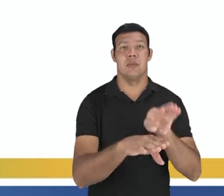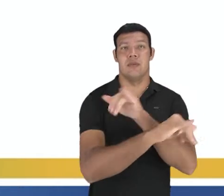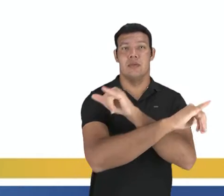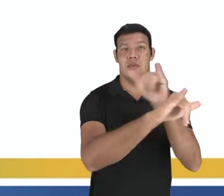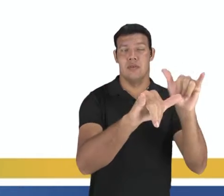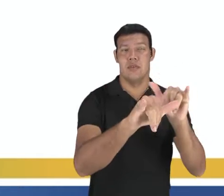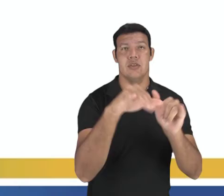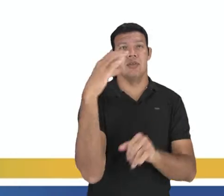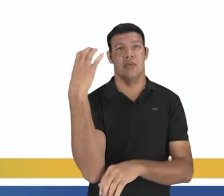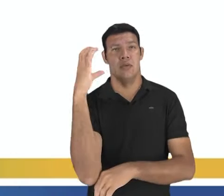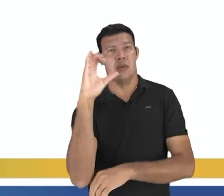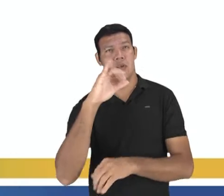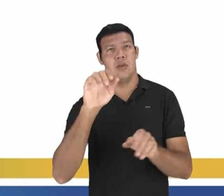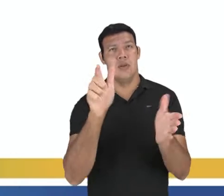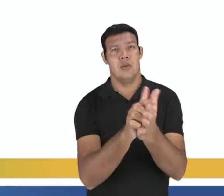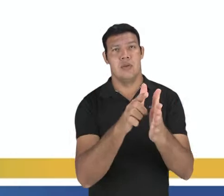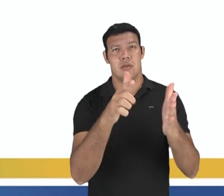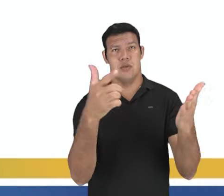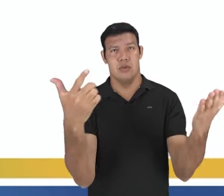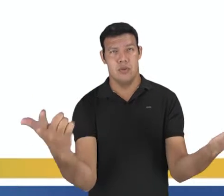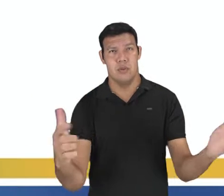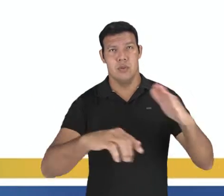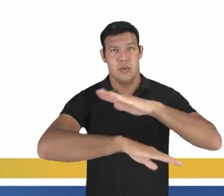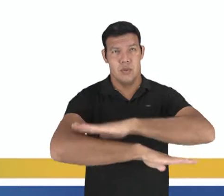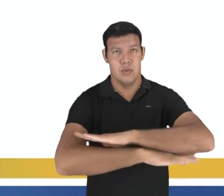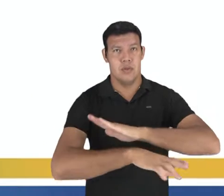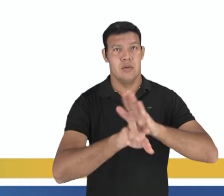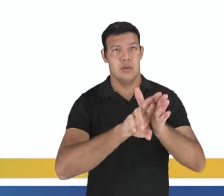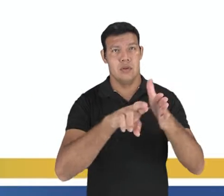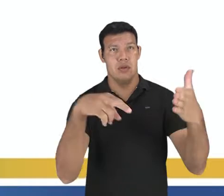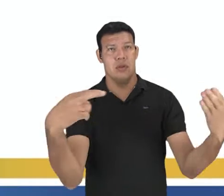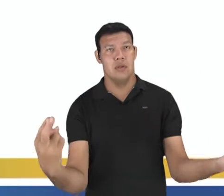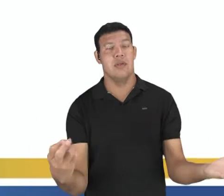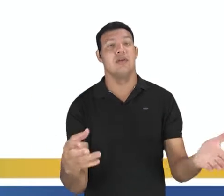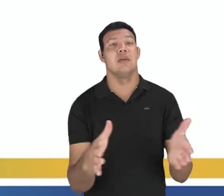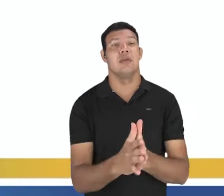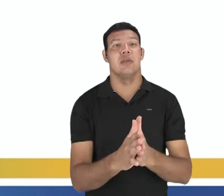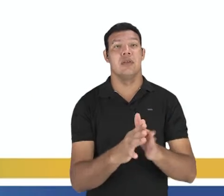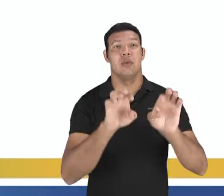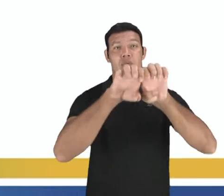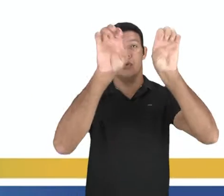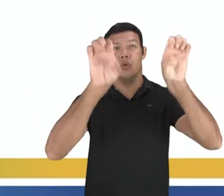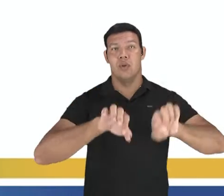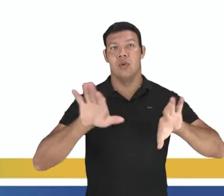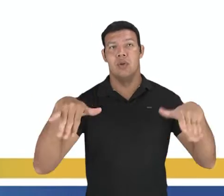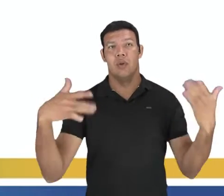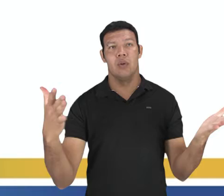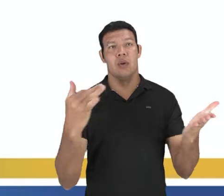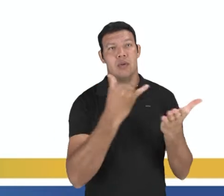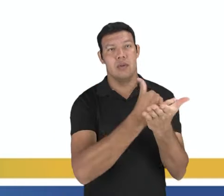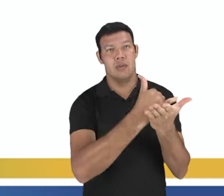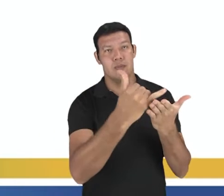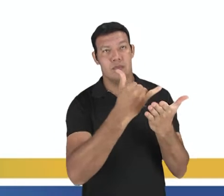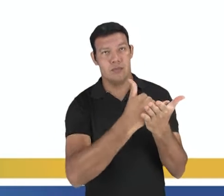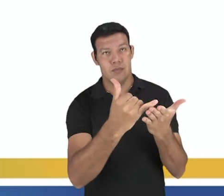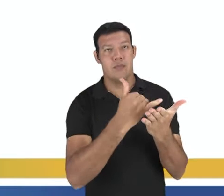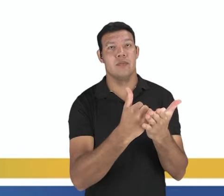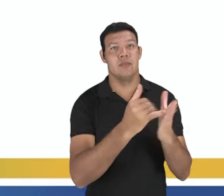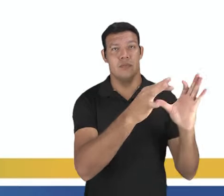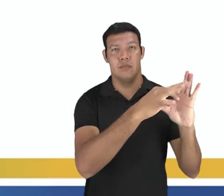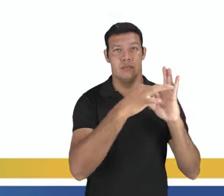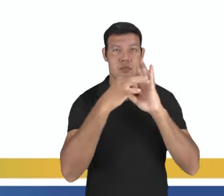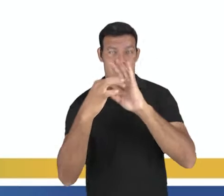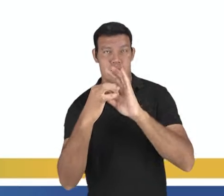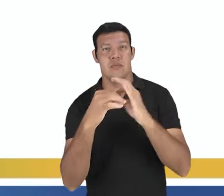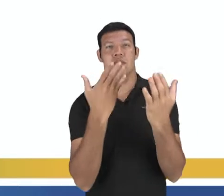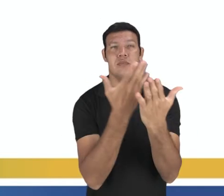como introdução, que é a contextualização do estudo, do nosso tema, como forma de atrair o leitor. É a hora